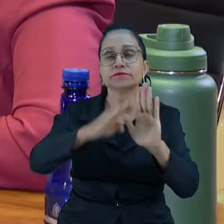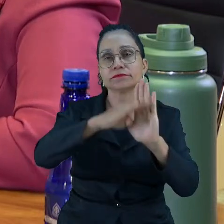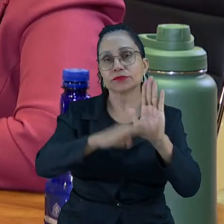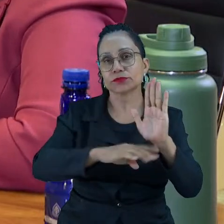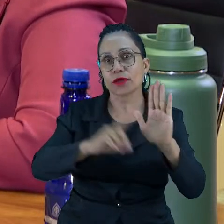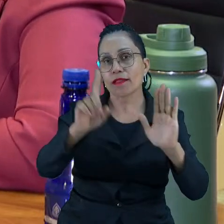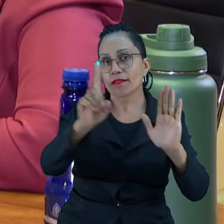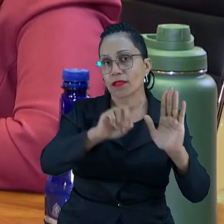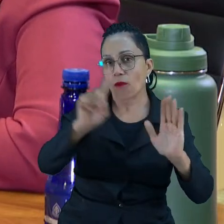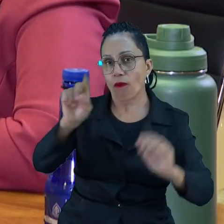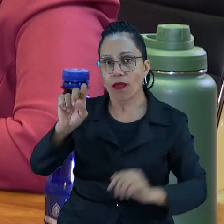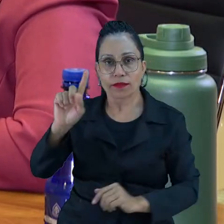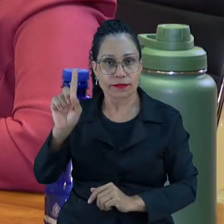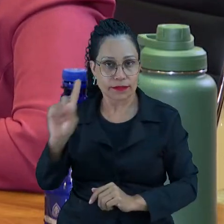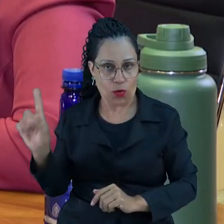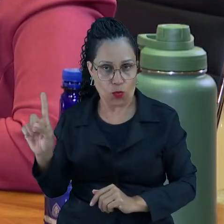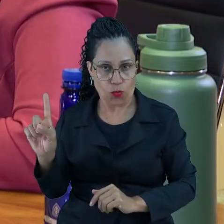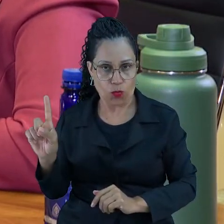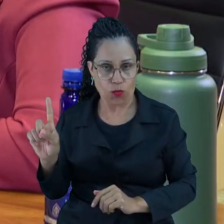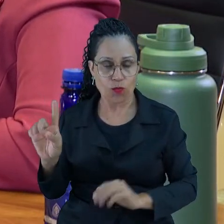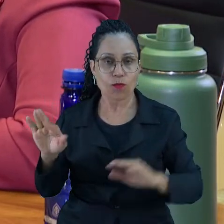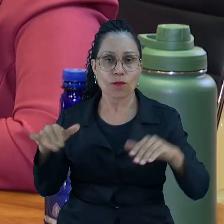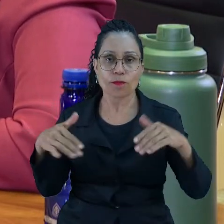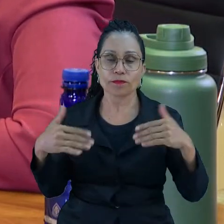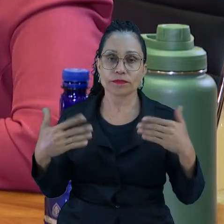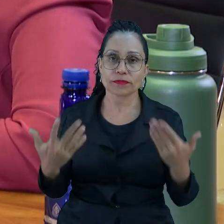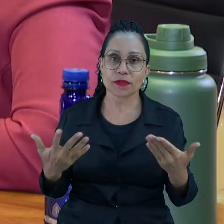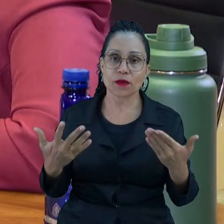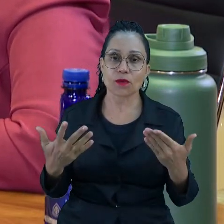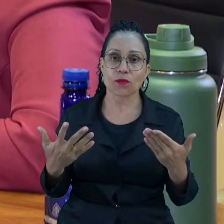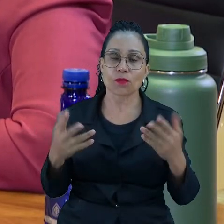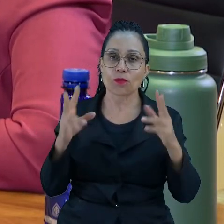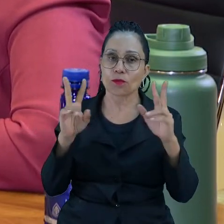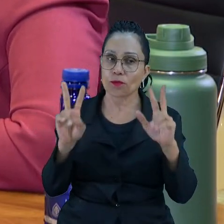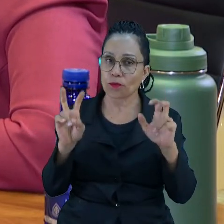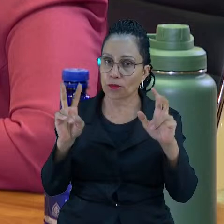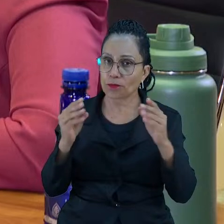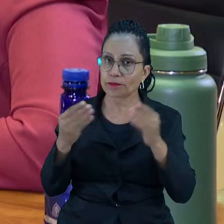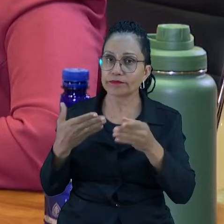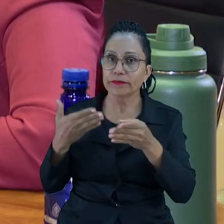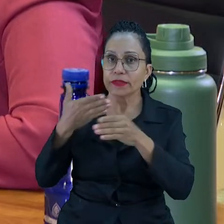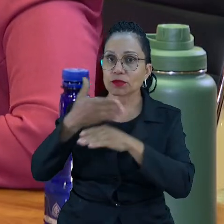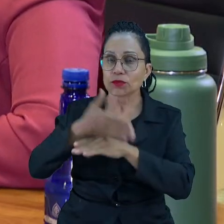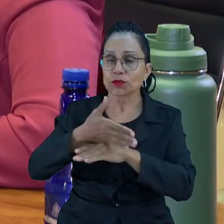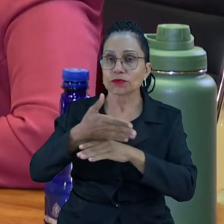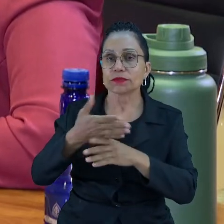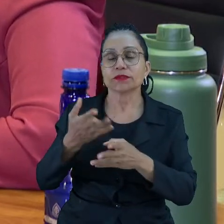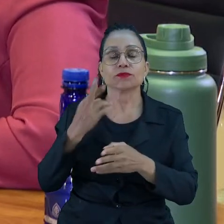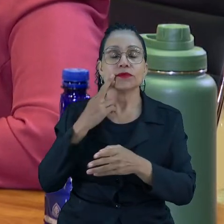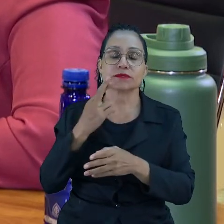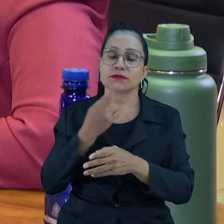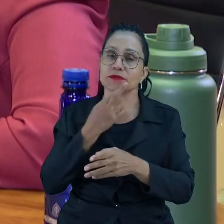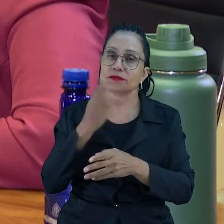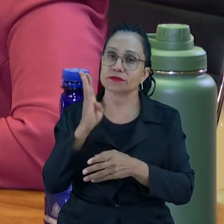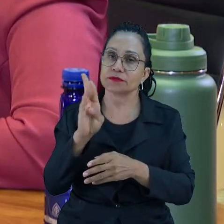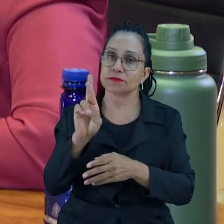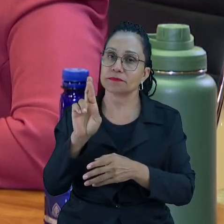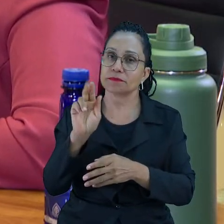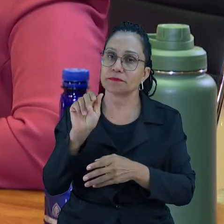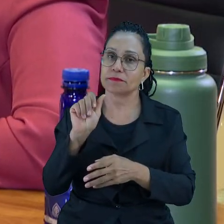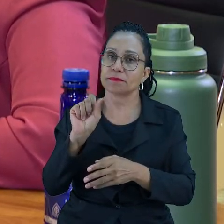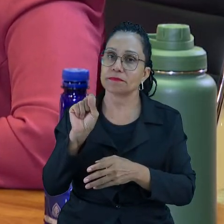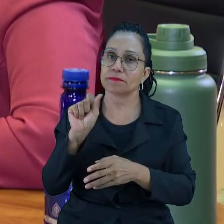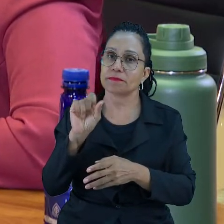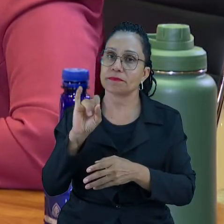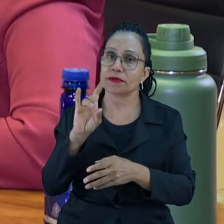lá. E a partir daí nós levamos isso para dentro do Brasido, né? O Brasido, ele tem